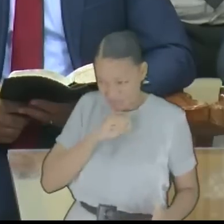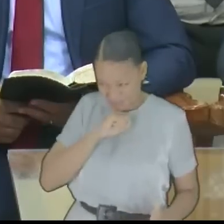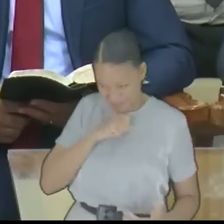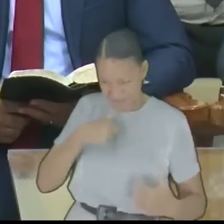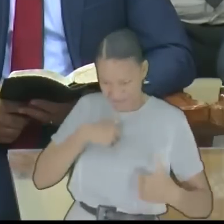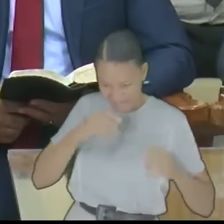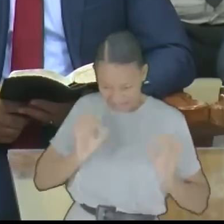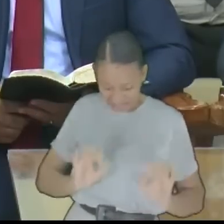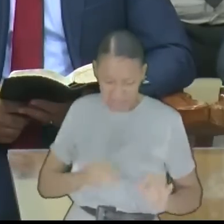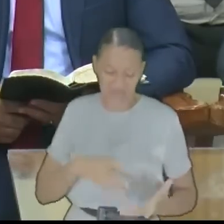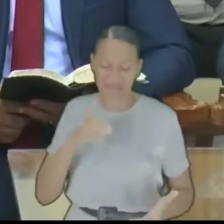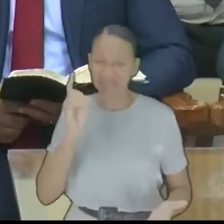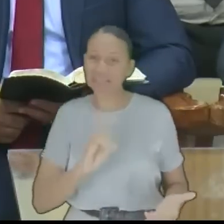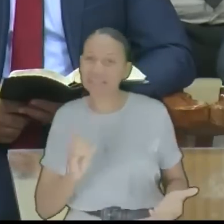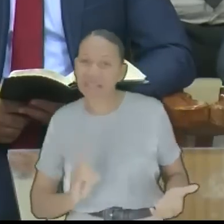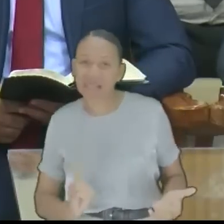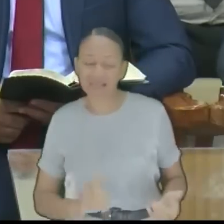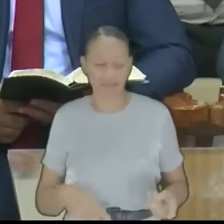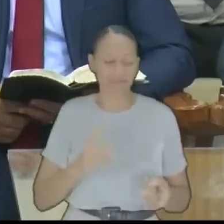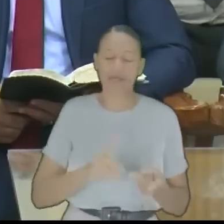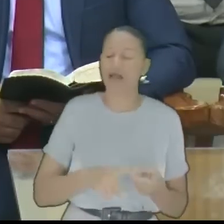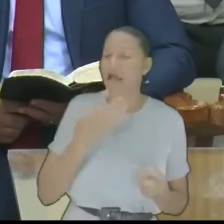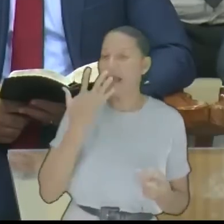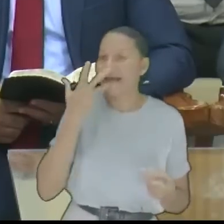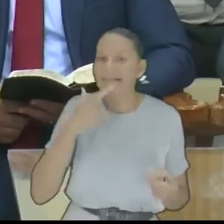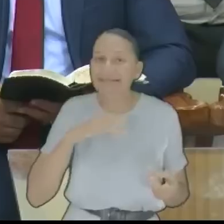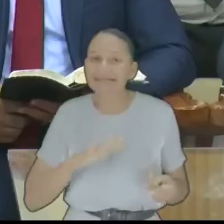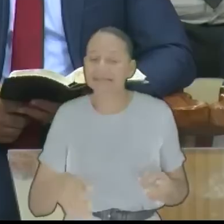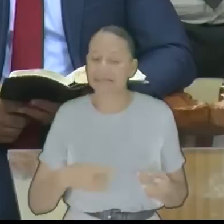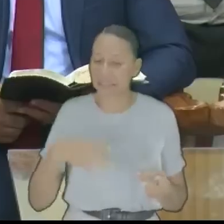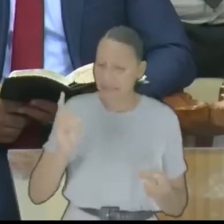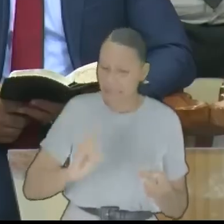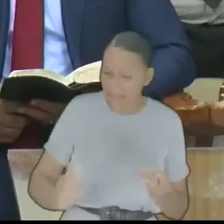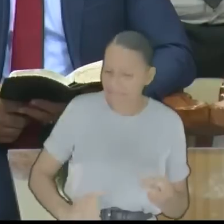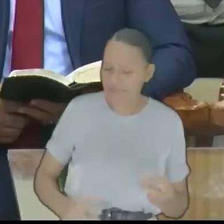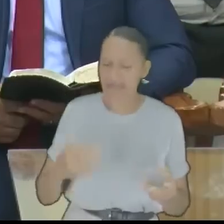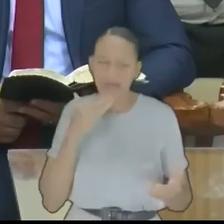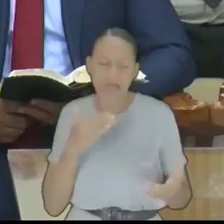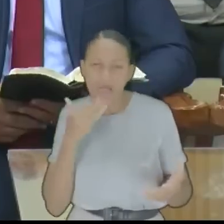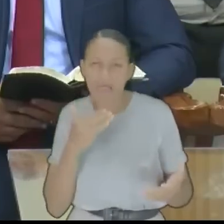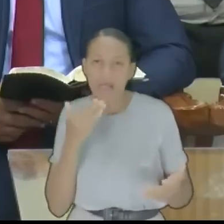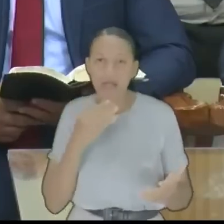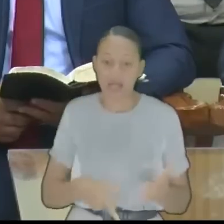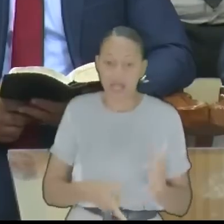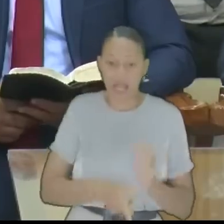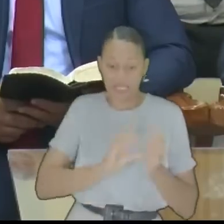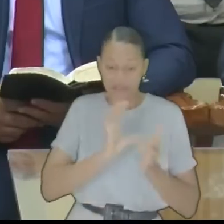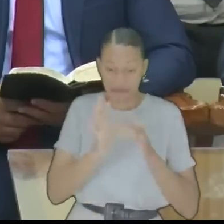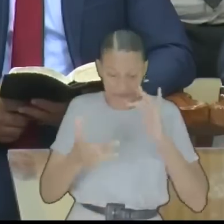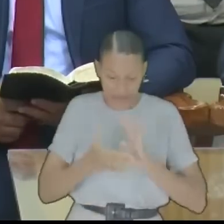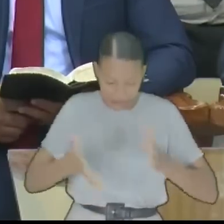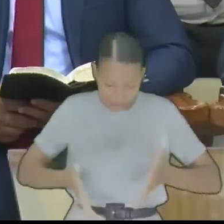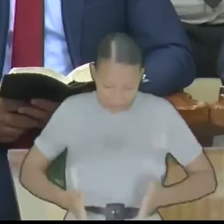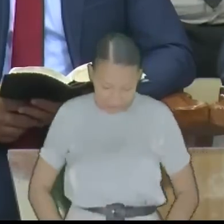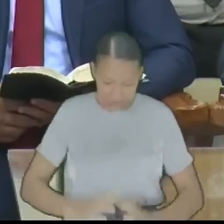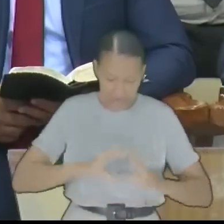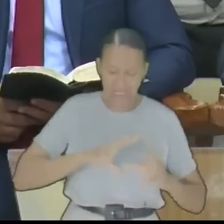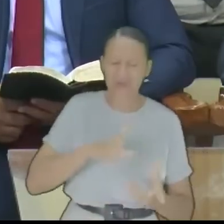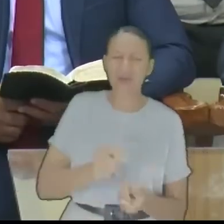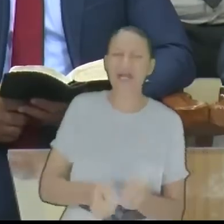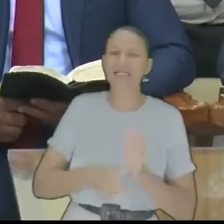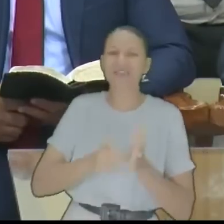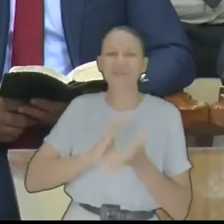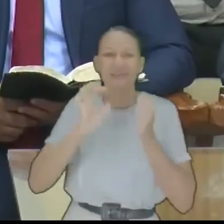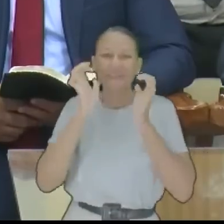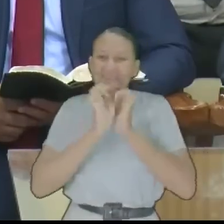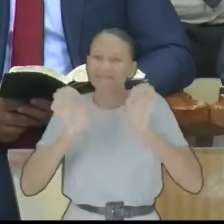fosse deformada, se a criança fosse deficiente, antes de Jesus vir à terra, antes do